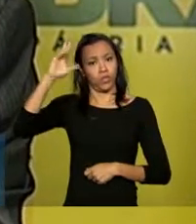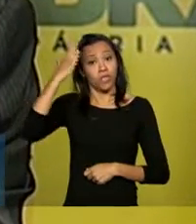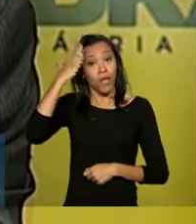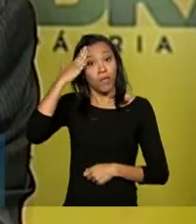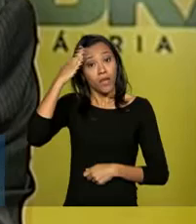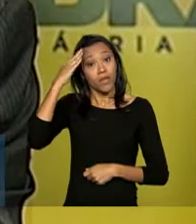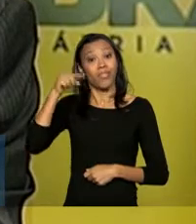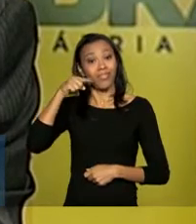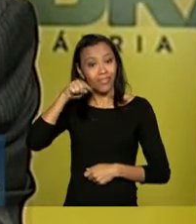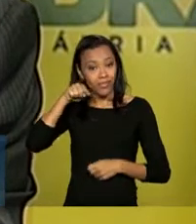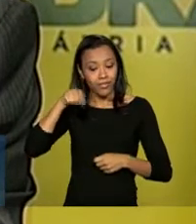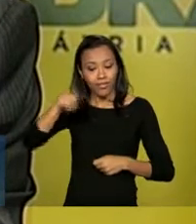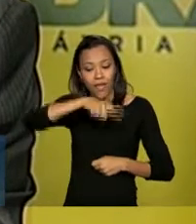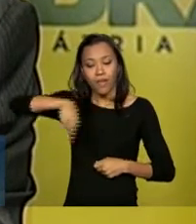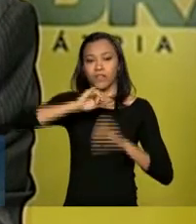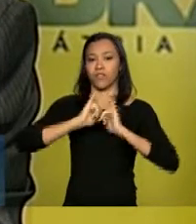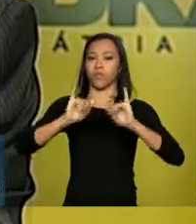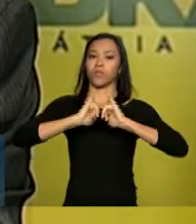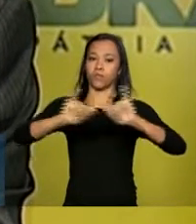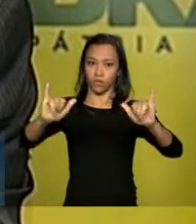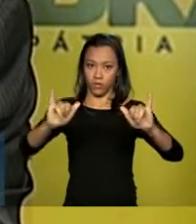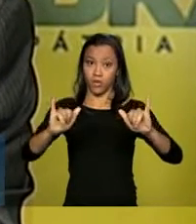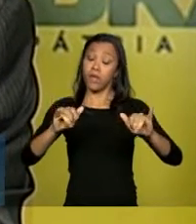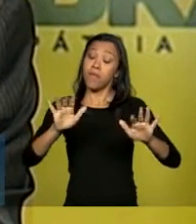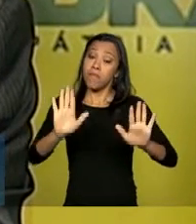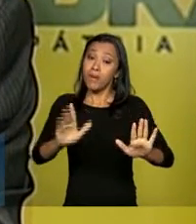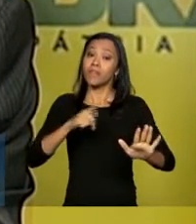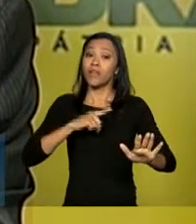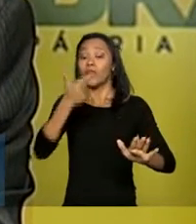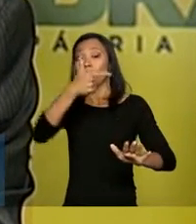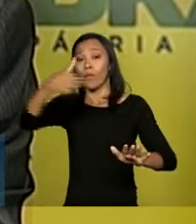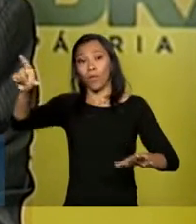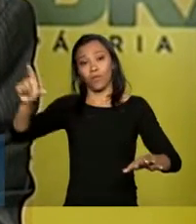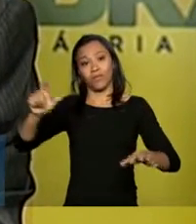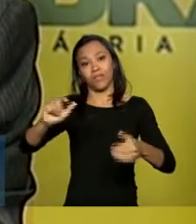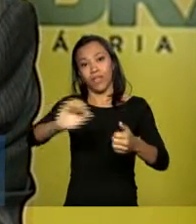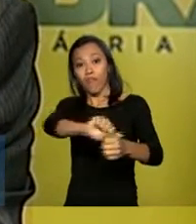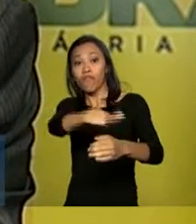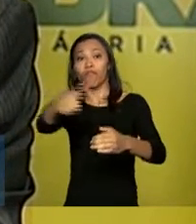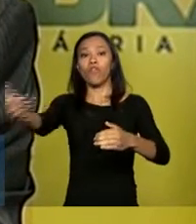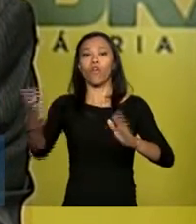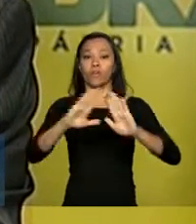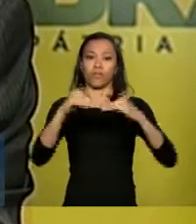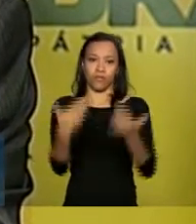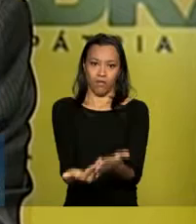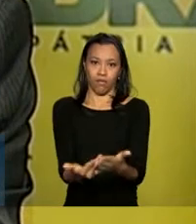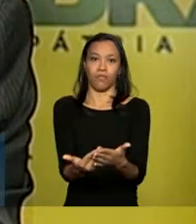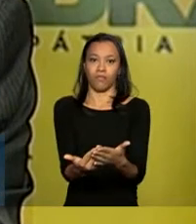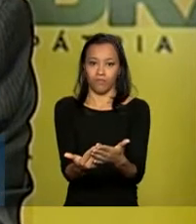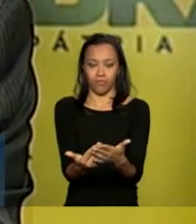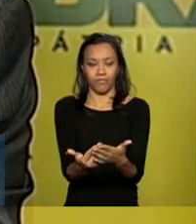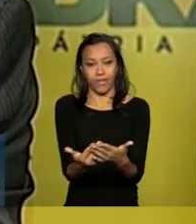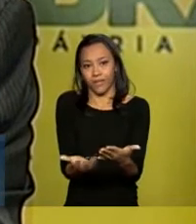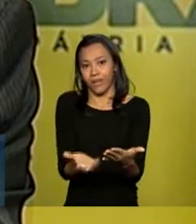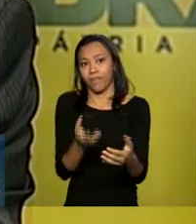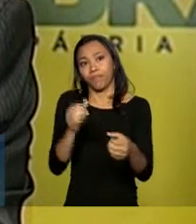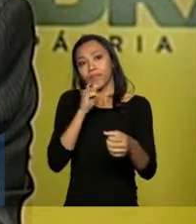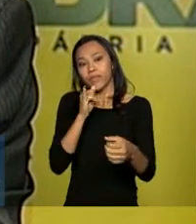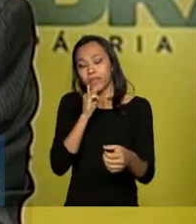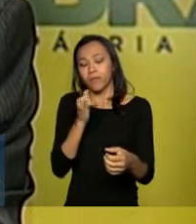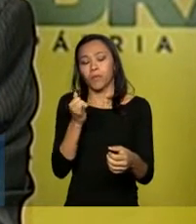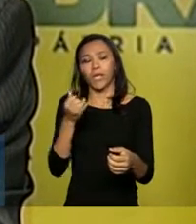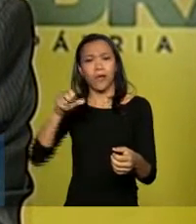há fatores que estão externos à escola. E há fatores que são profundamente tristes. Um deles, que é o de